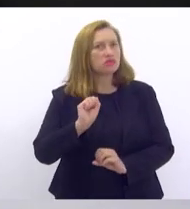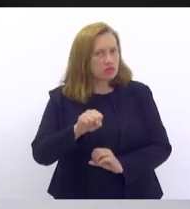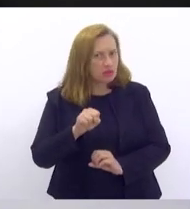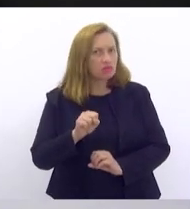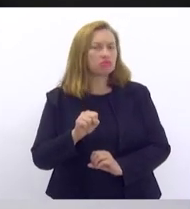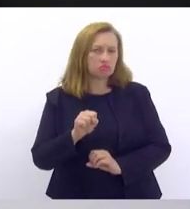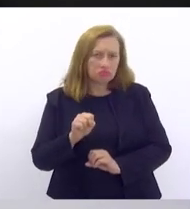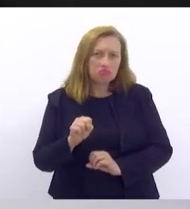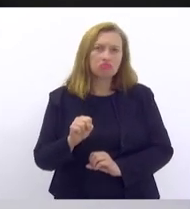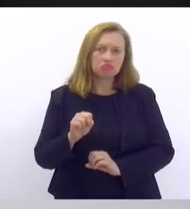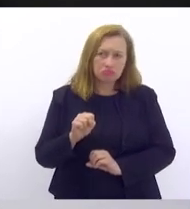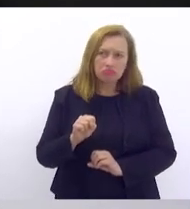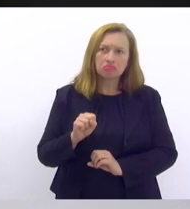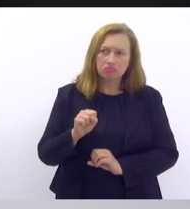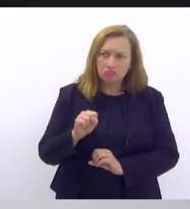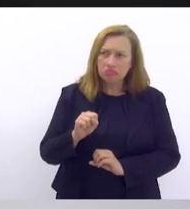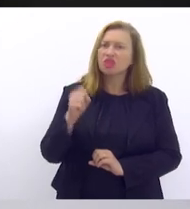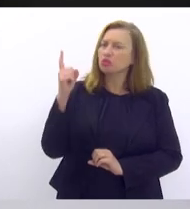dúvida nenhuma.